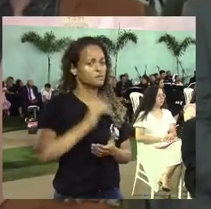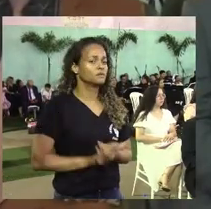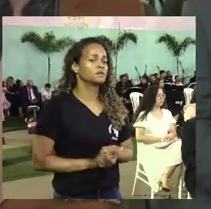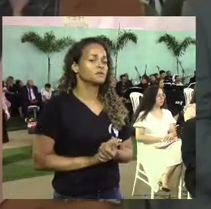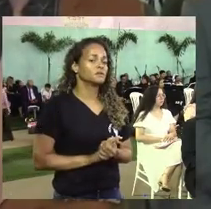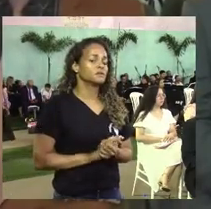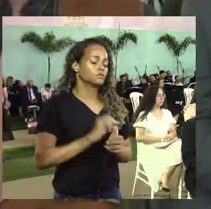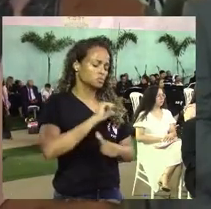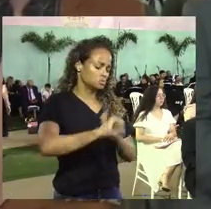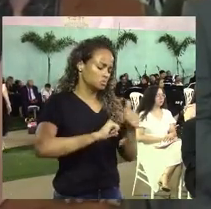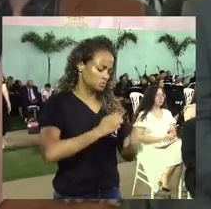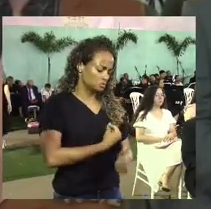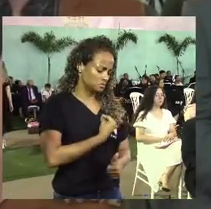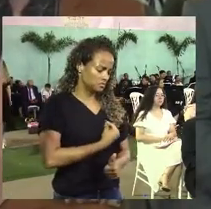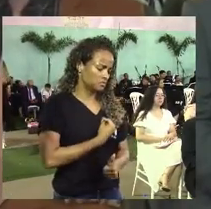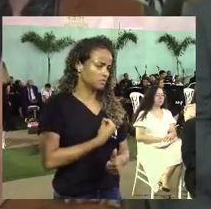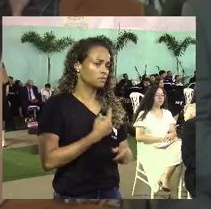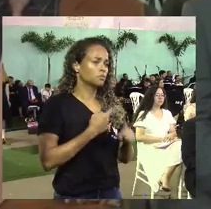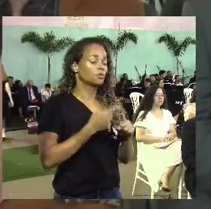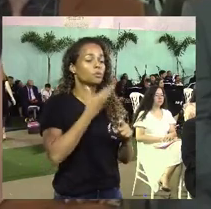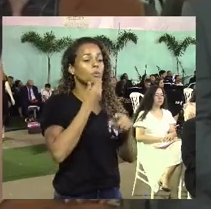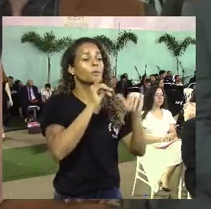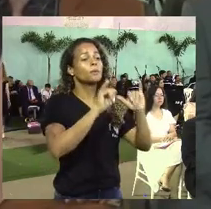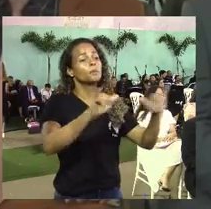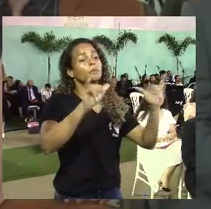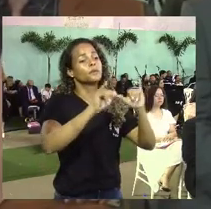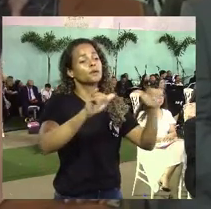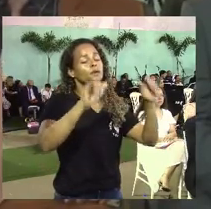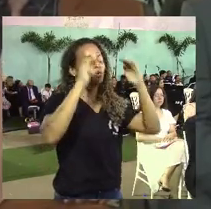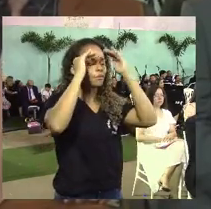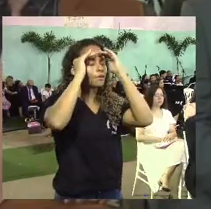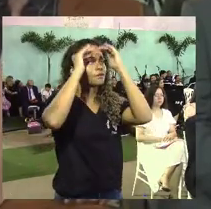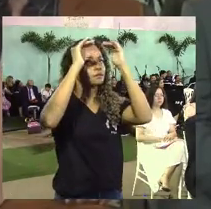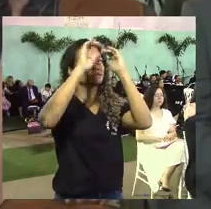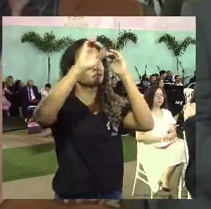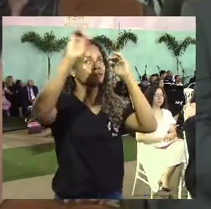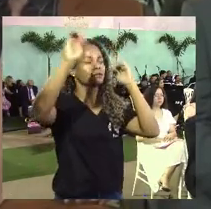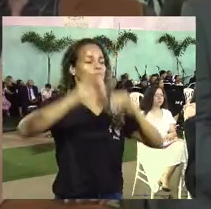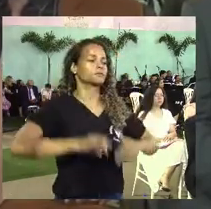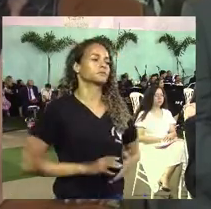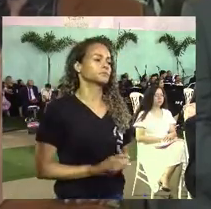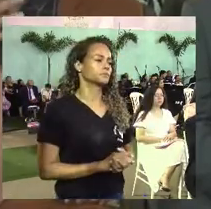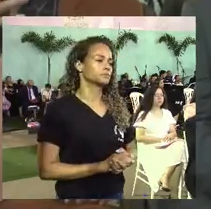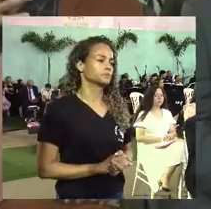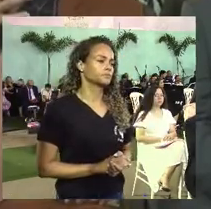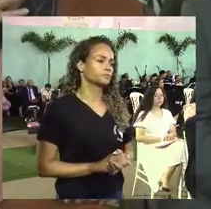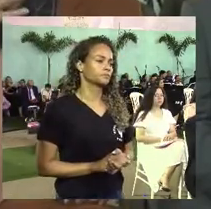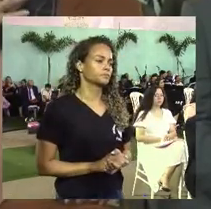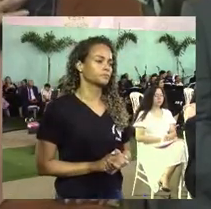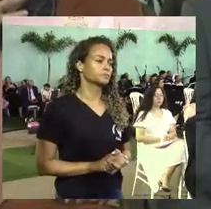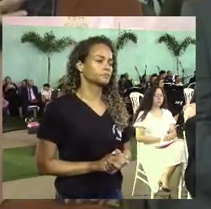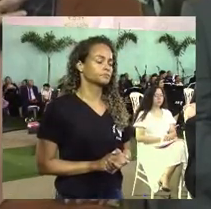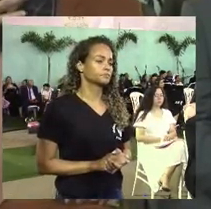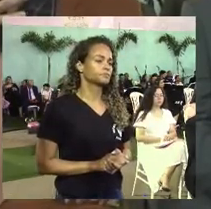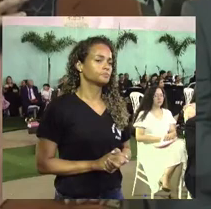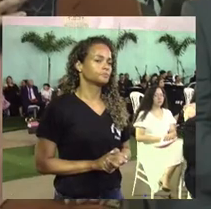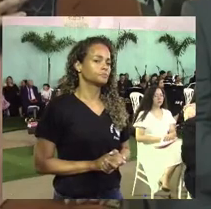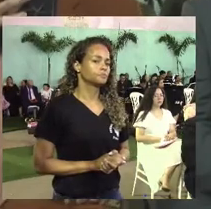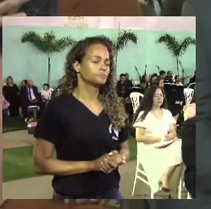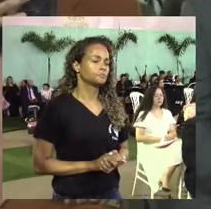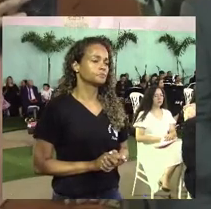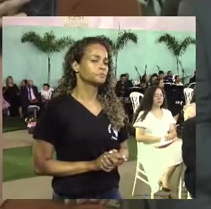através da mensagem de um homem que foi obediente a palavra e levou a mensagem